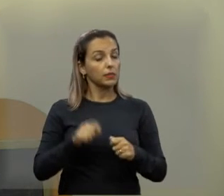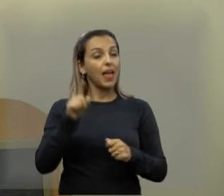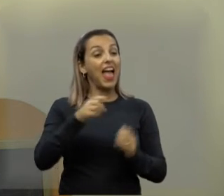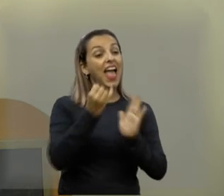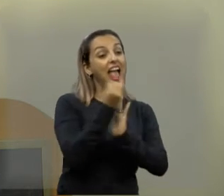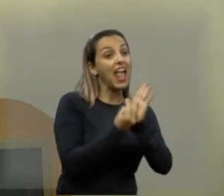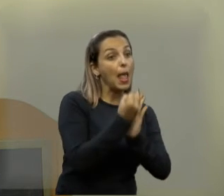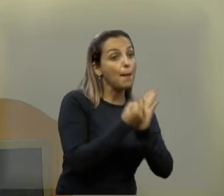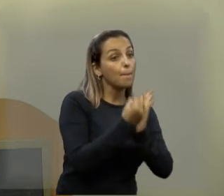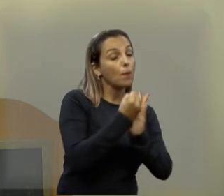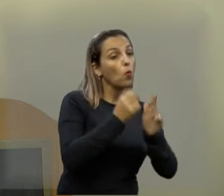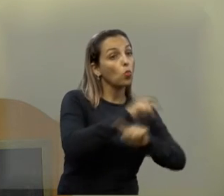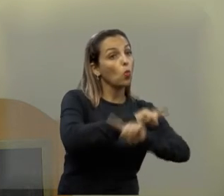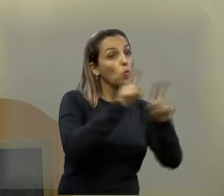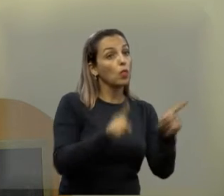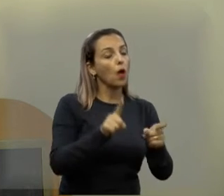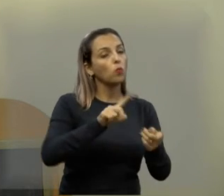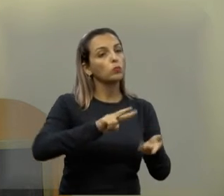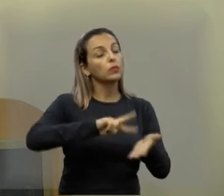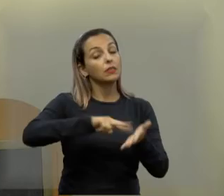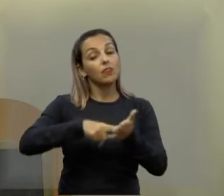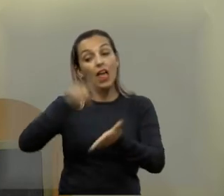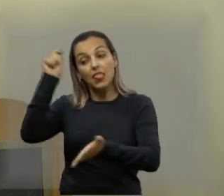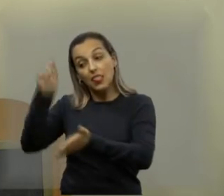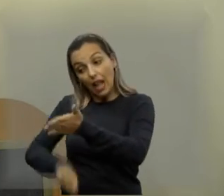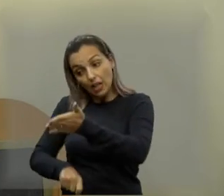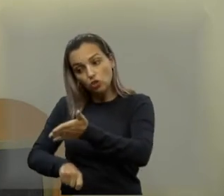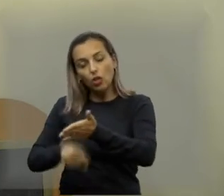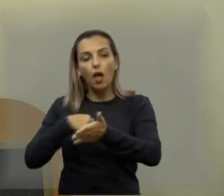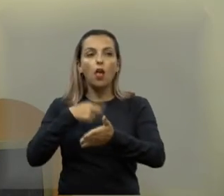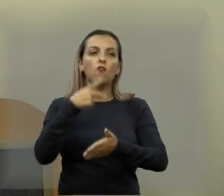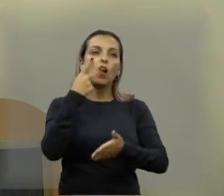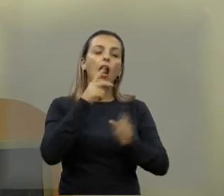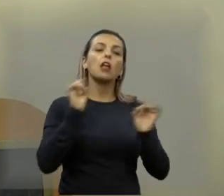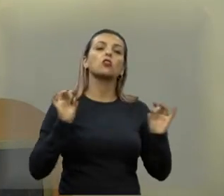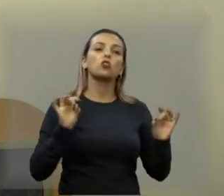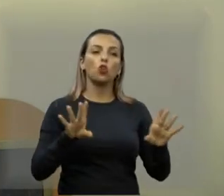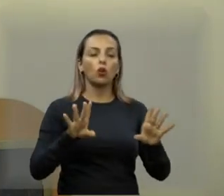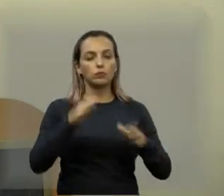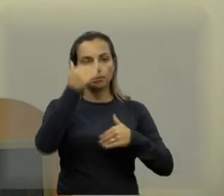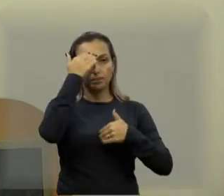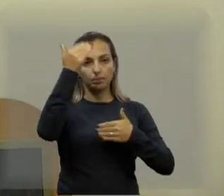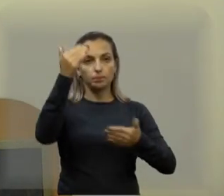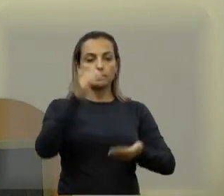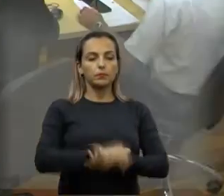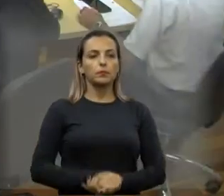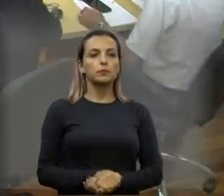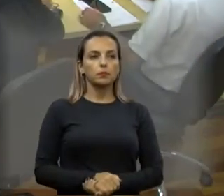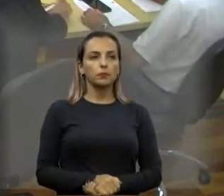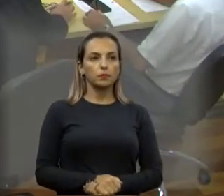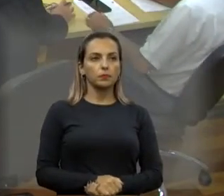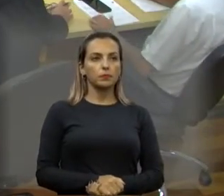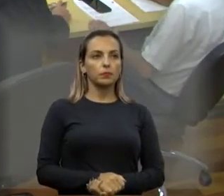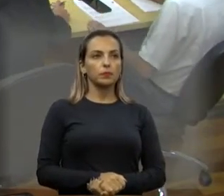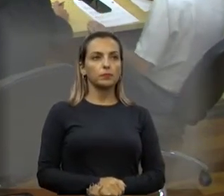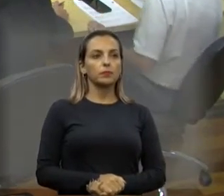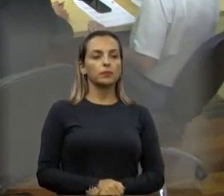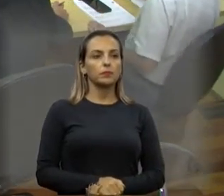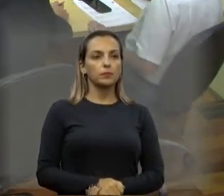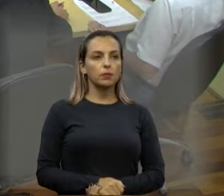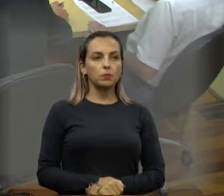imposto esta você falando em taxa tá ela isso que eu queria dizer só obrigado obrigado